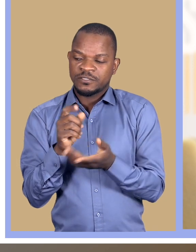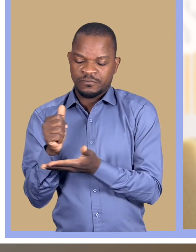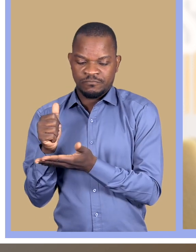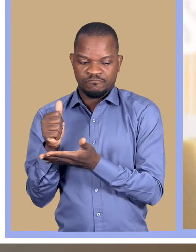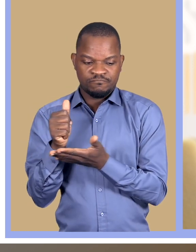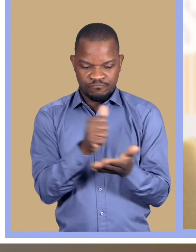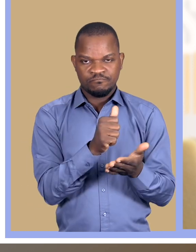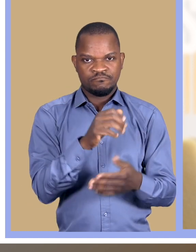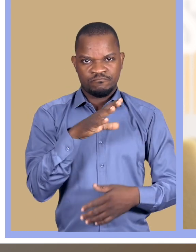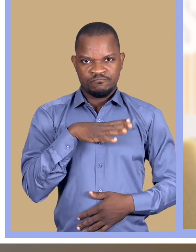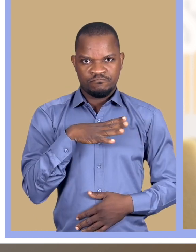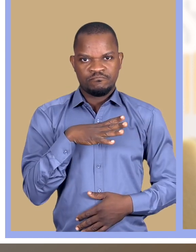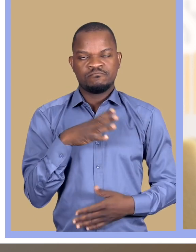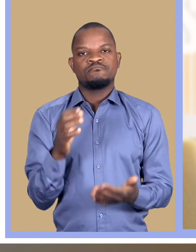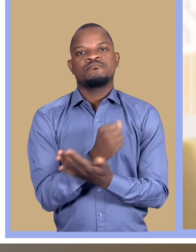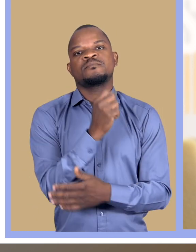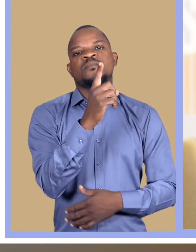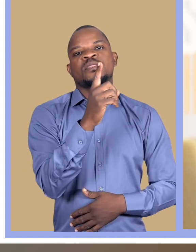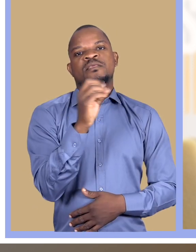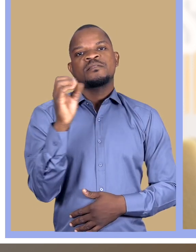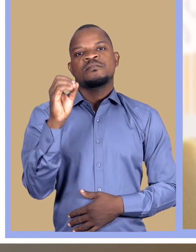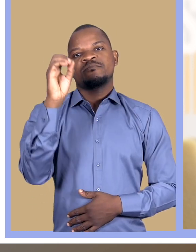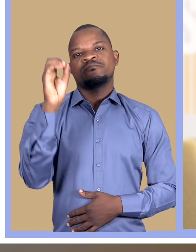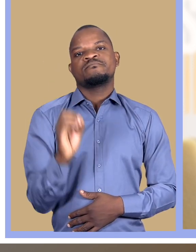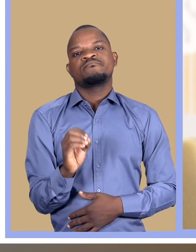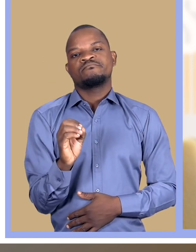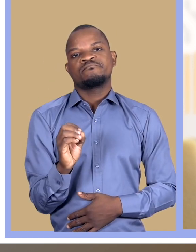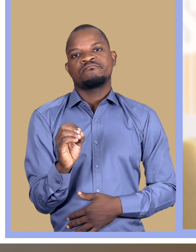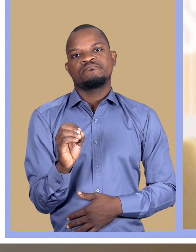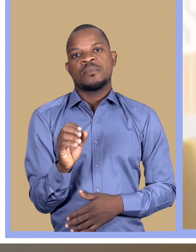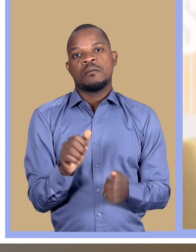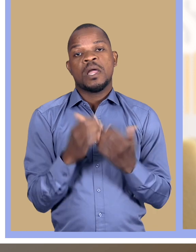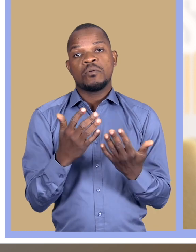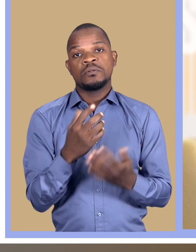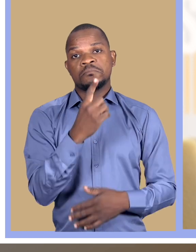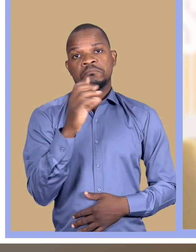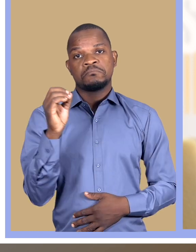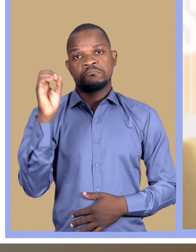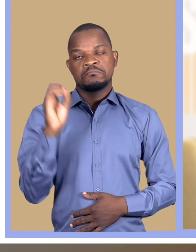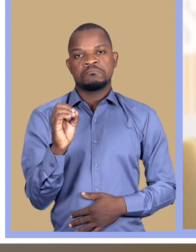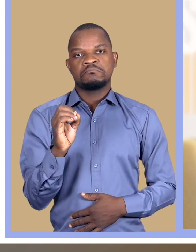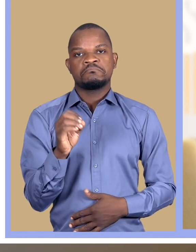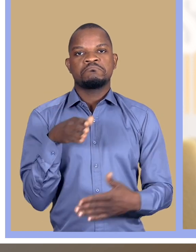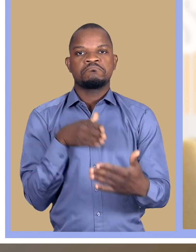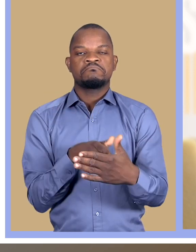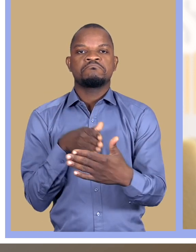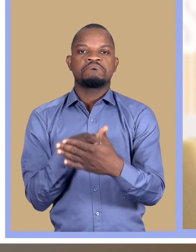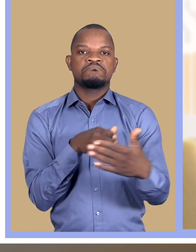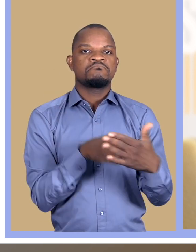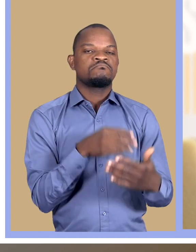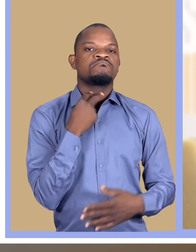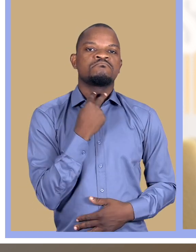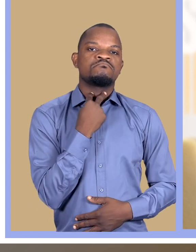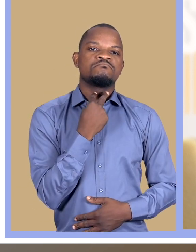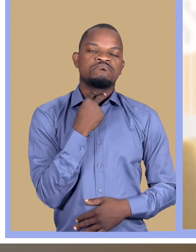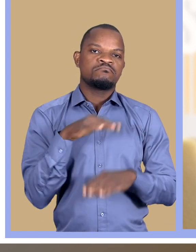fazer 100%, nós não conseguimos fazer 100%, porque é tudo muito condicionado. Se o governo estivesse a dar um